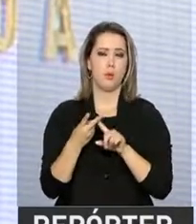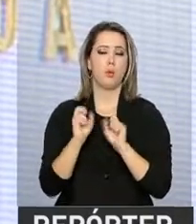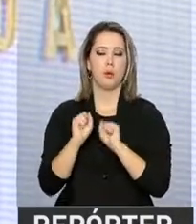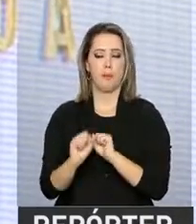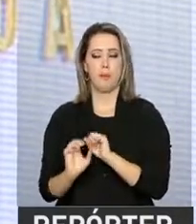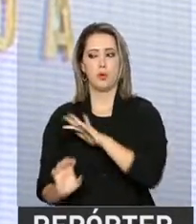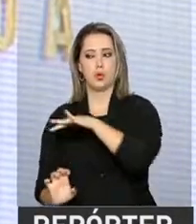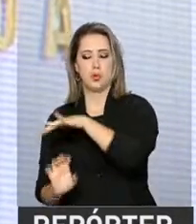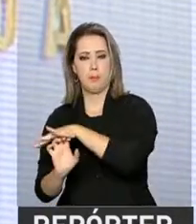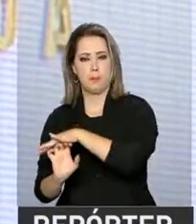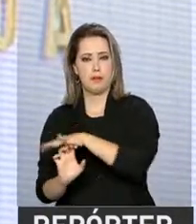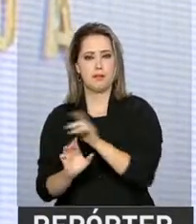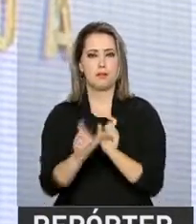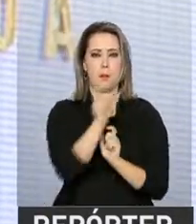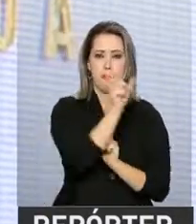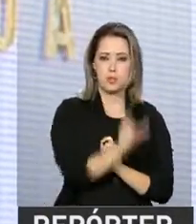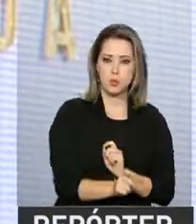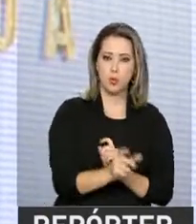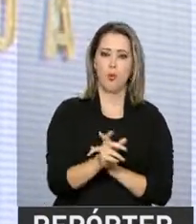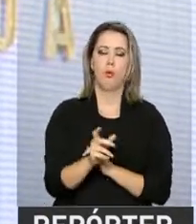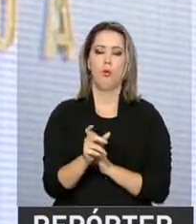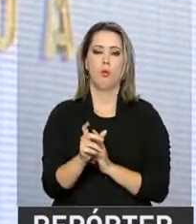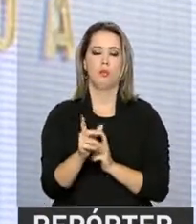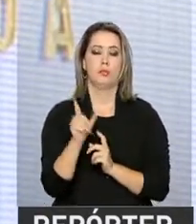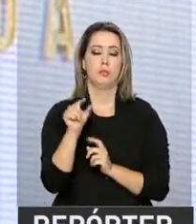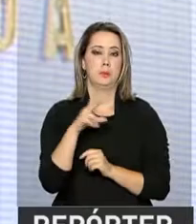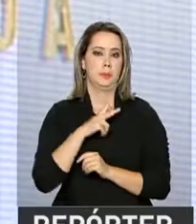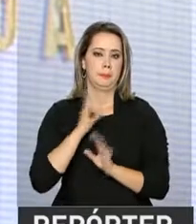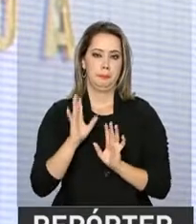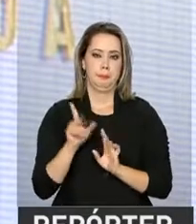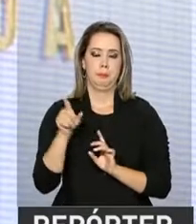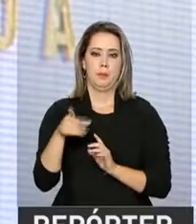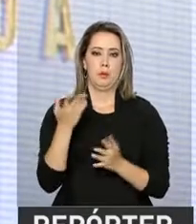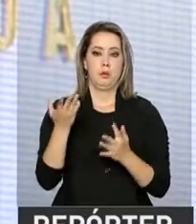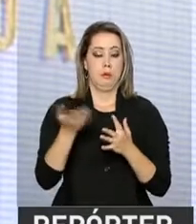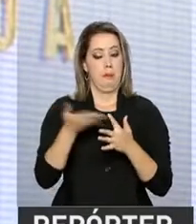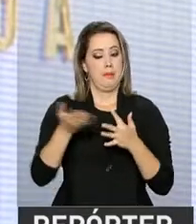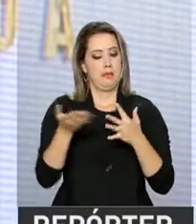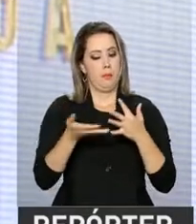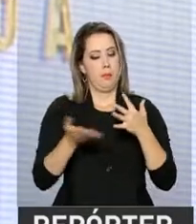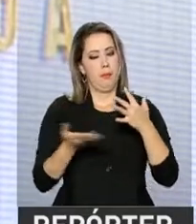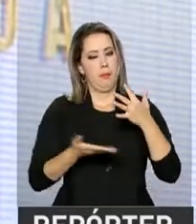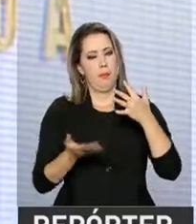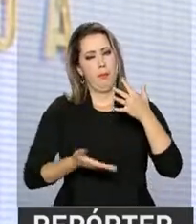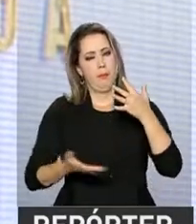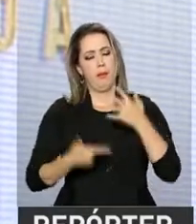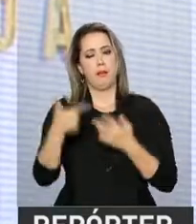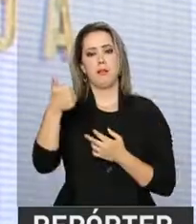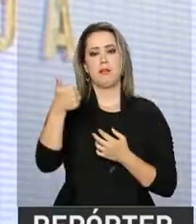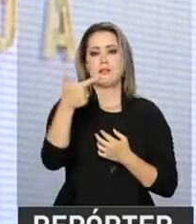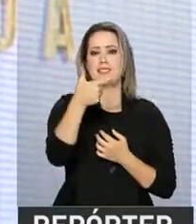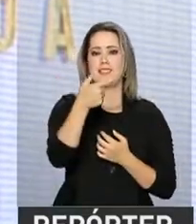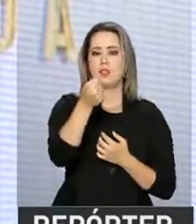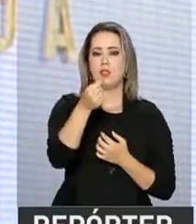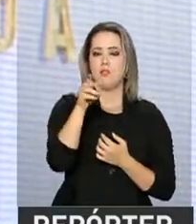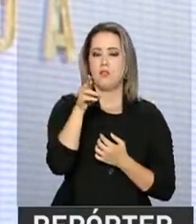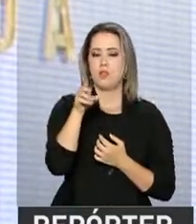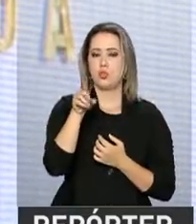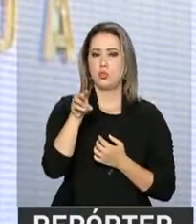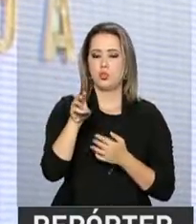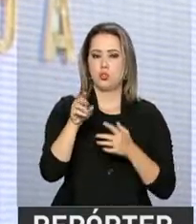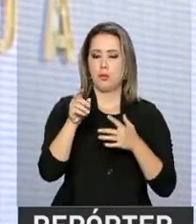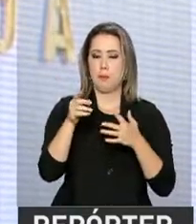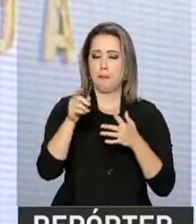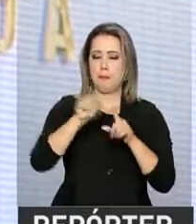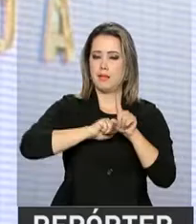empresas quanto para pessoas físicas, é um parcelamento em 120 meses escalonado. O que é esse